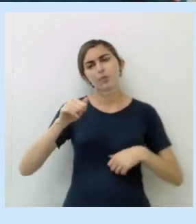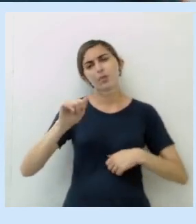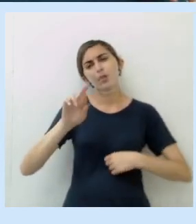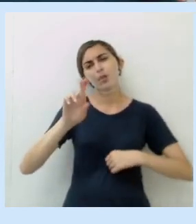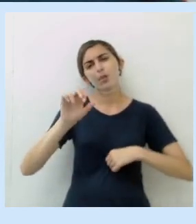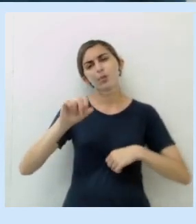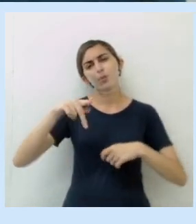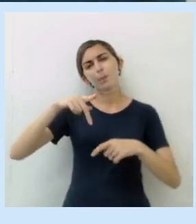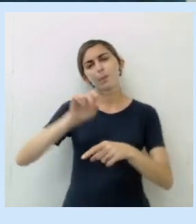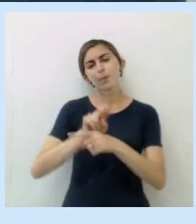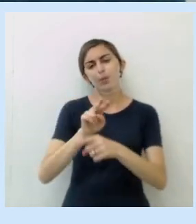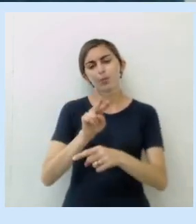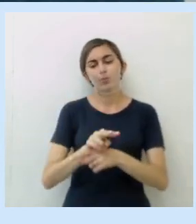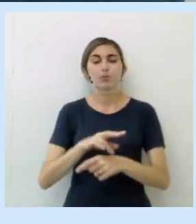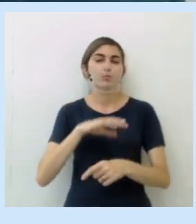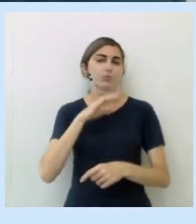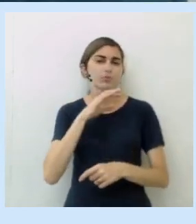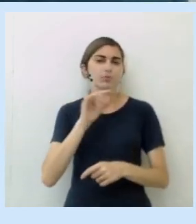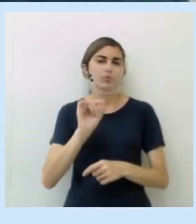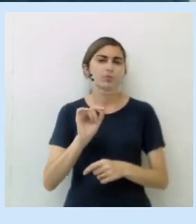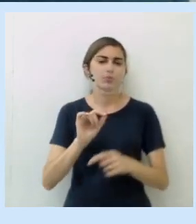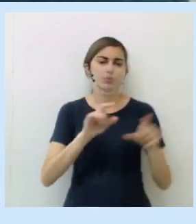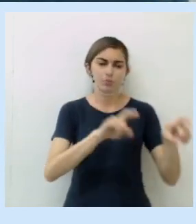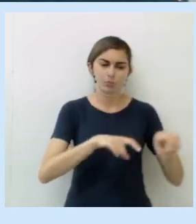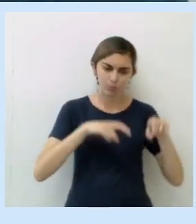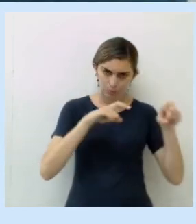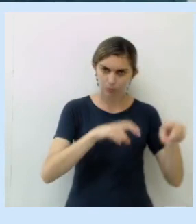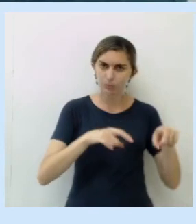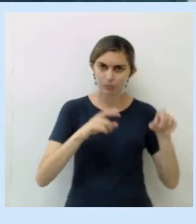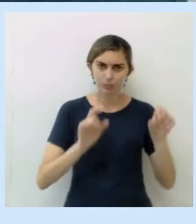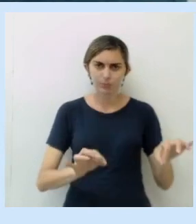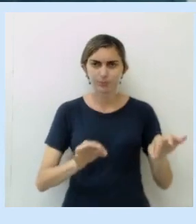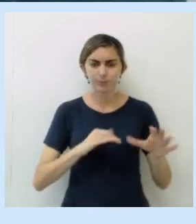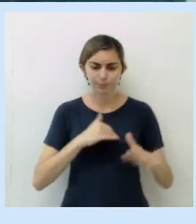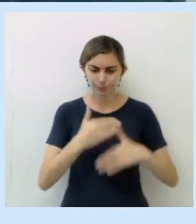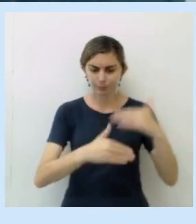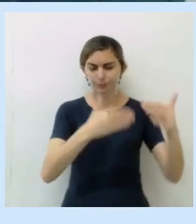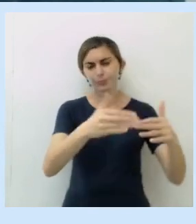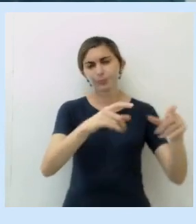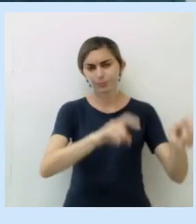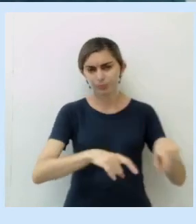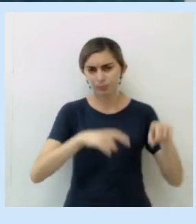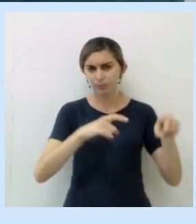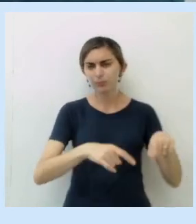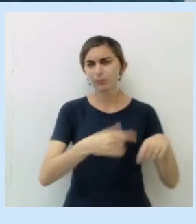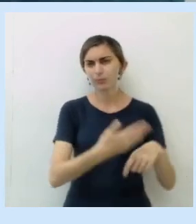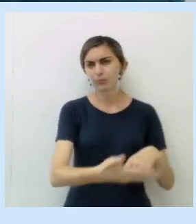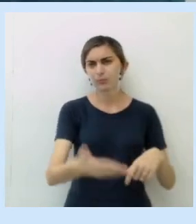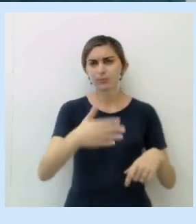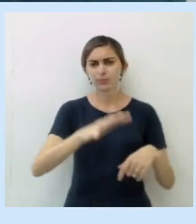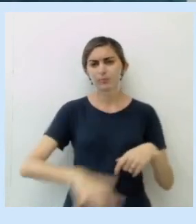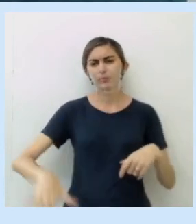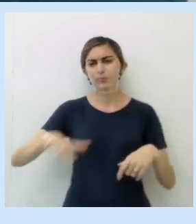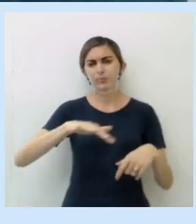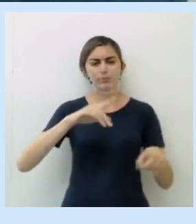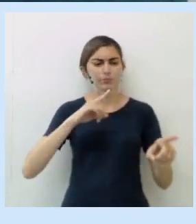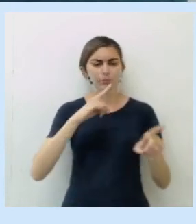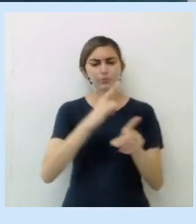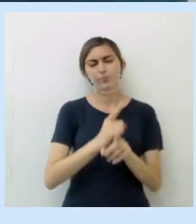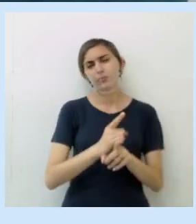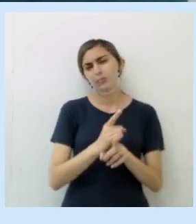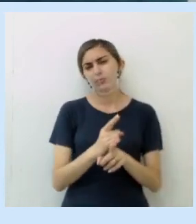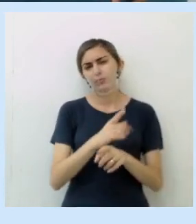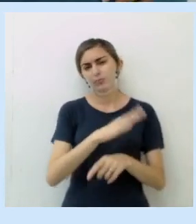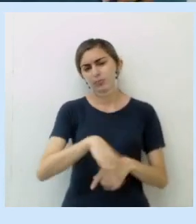ela vai ser uma atividade dividida aí, no espaço rural, tá? Desenvolvida nesse espaço rural, em áreas que se encontram